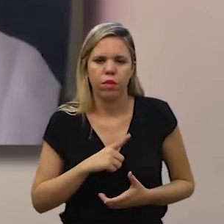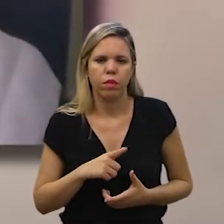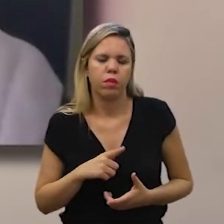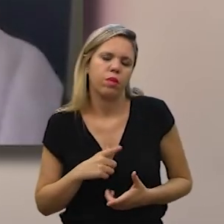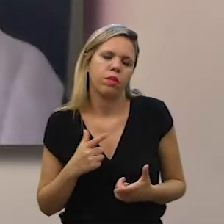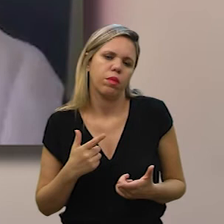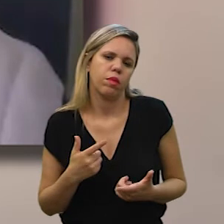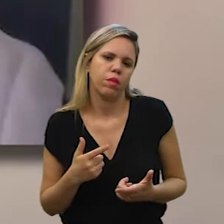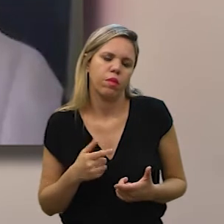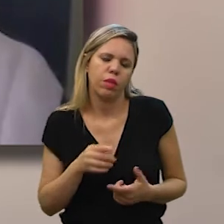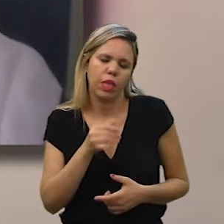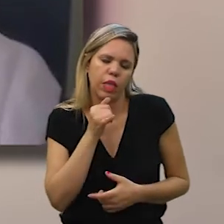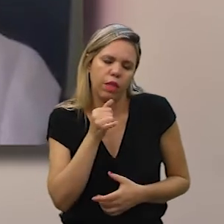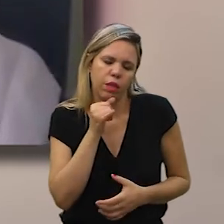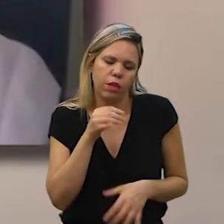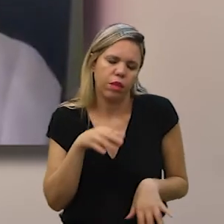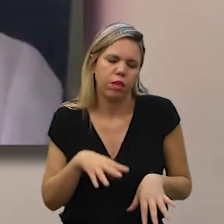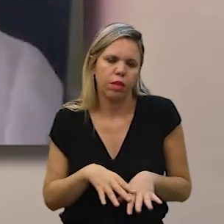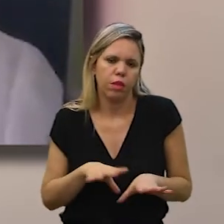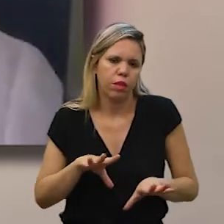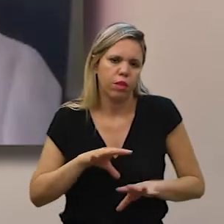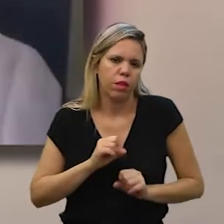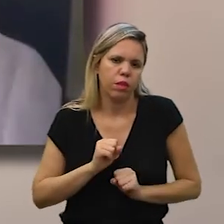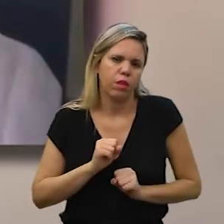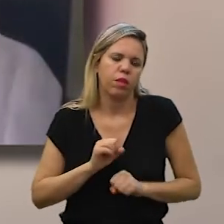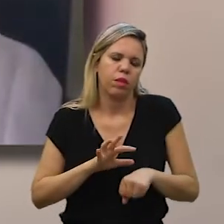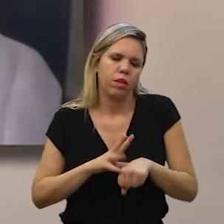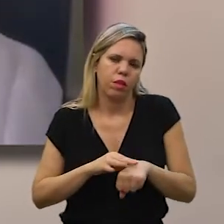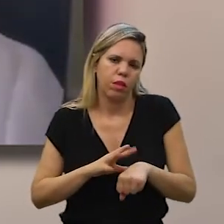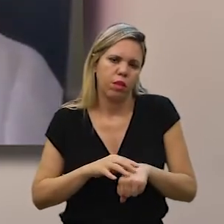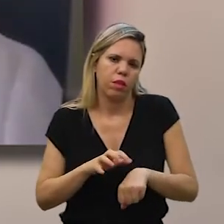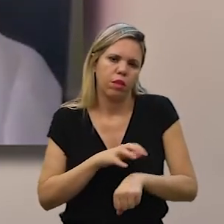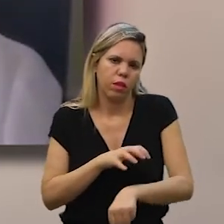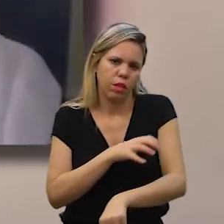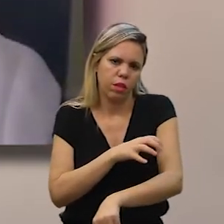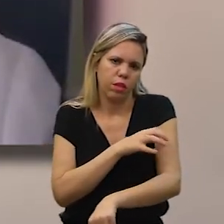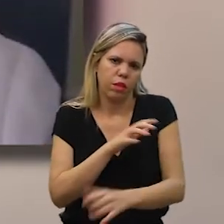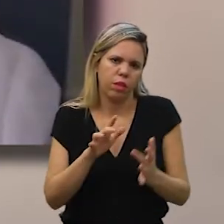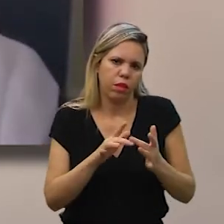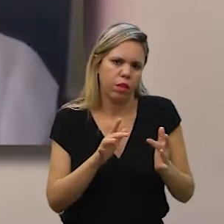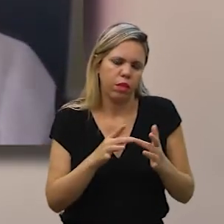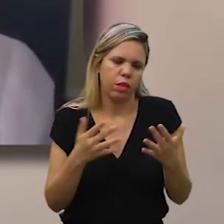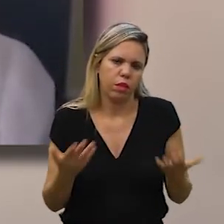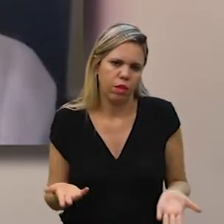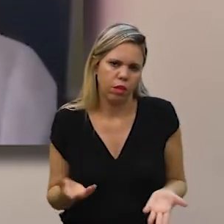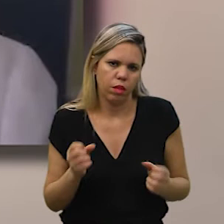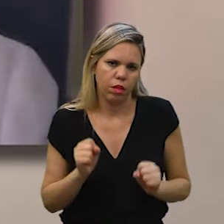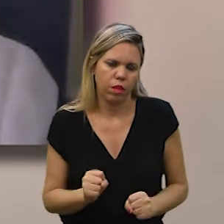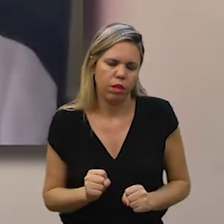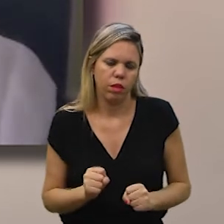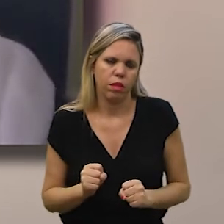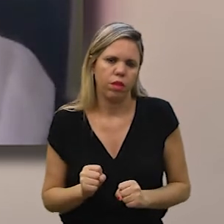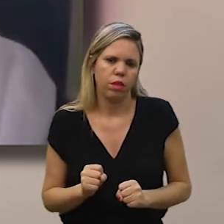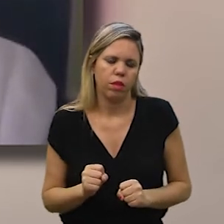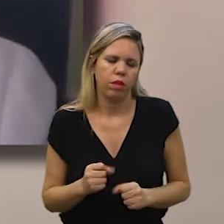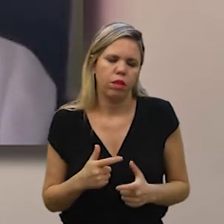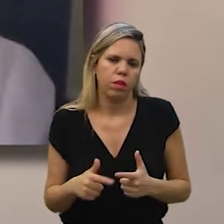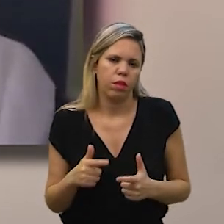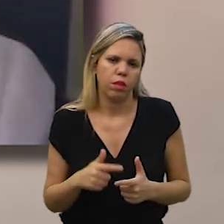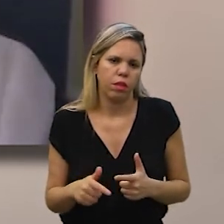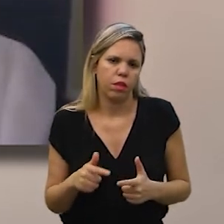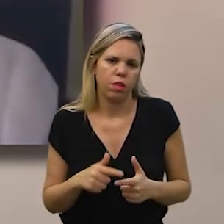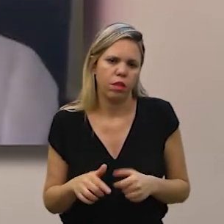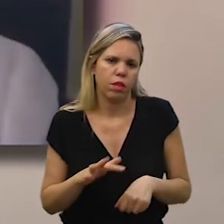disposição ou predisposição, melhor dizendo, de terem dermatites de contato, elas podem desenvolver o